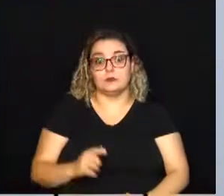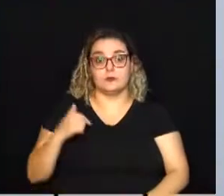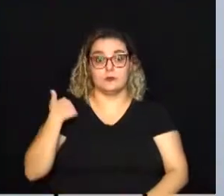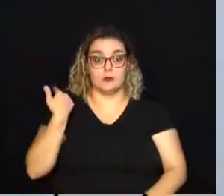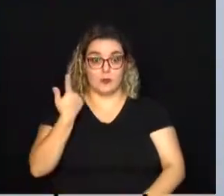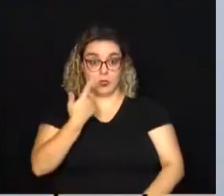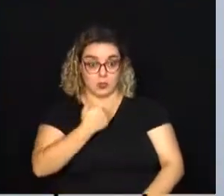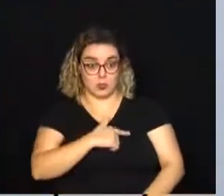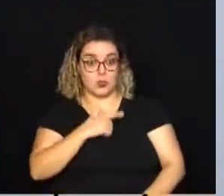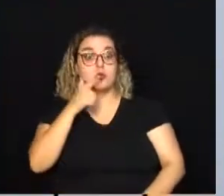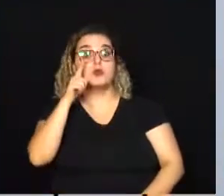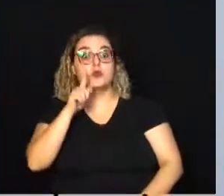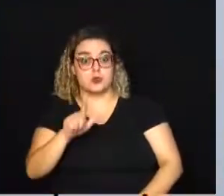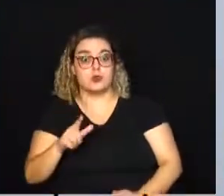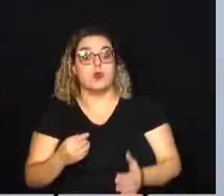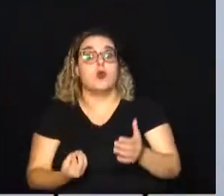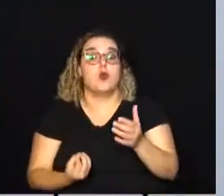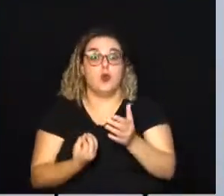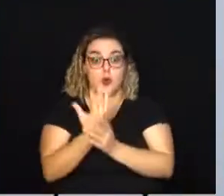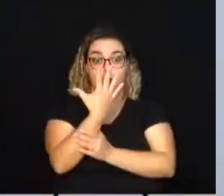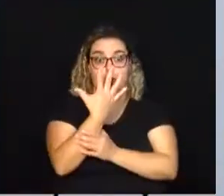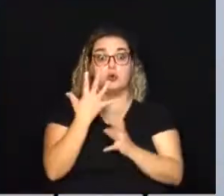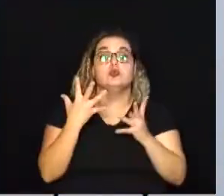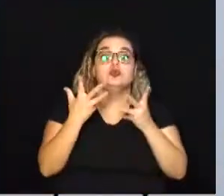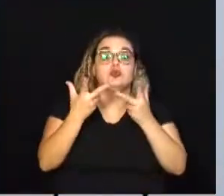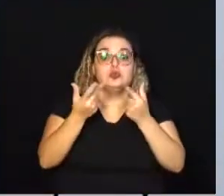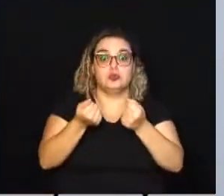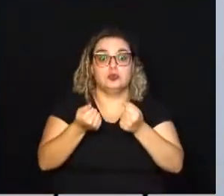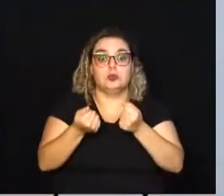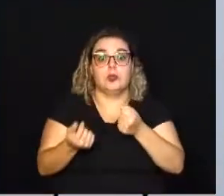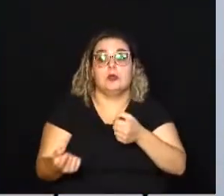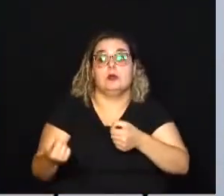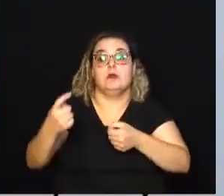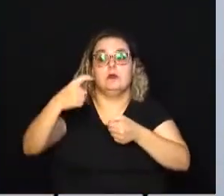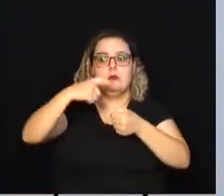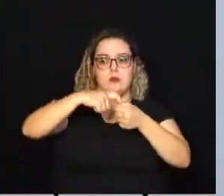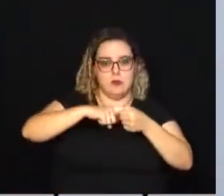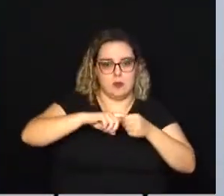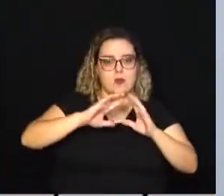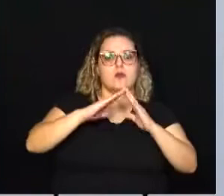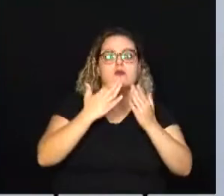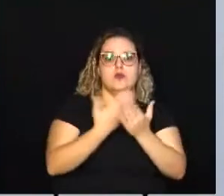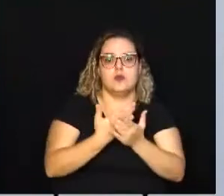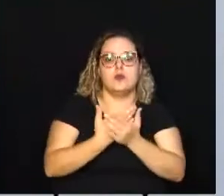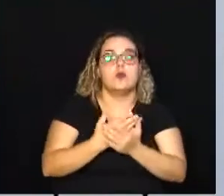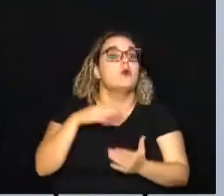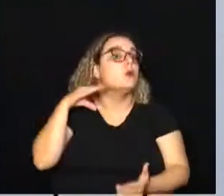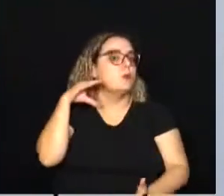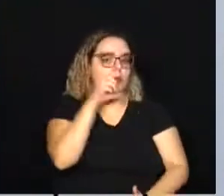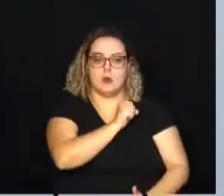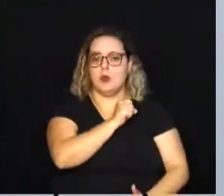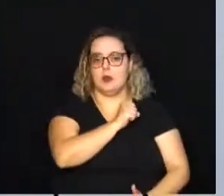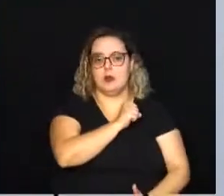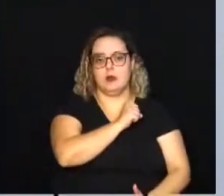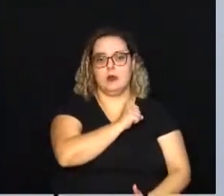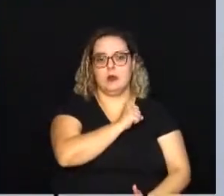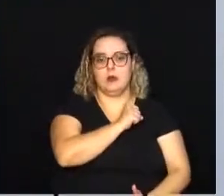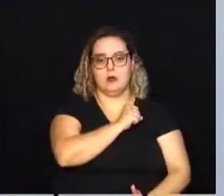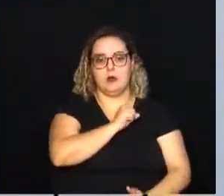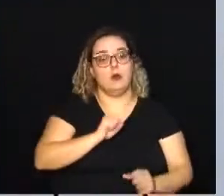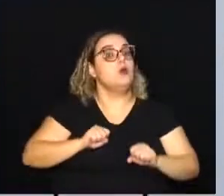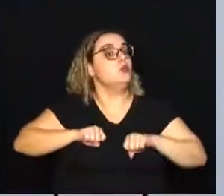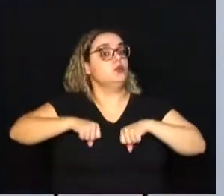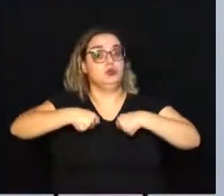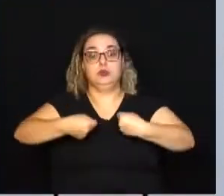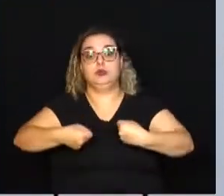consiga criar todas as condições para que o retorno às aulas presenciais ocorra o quanto antes. Eu acho que esse é um esforço que tem que